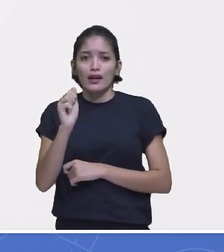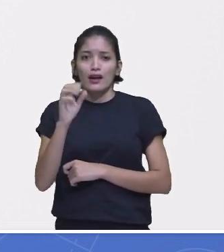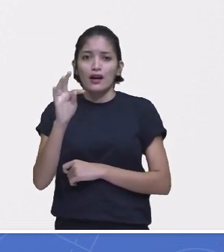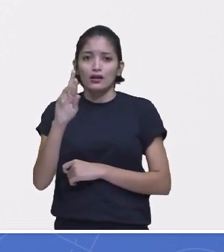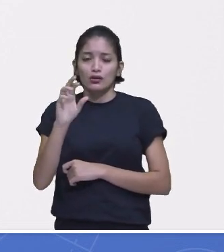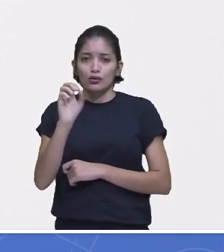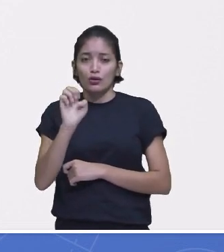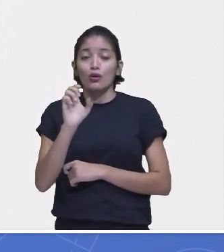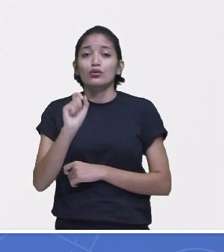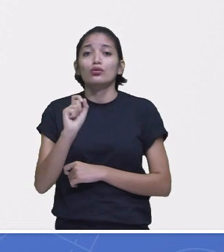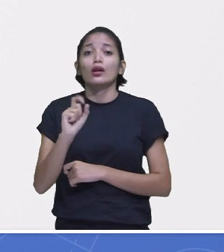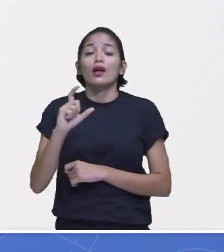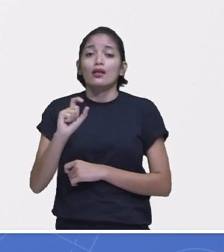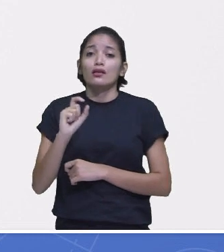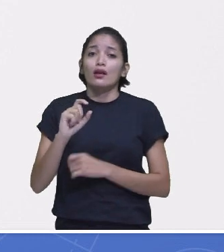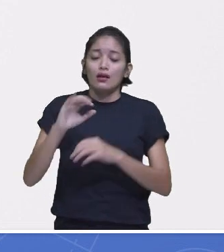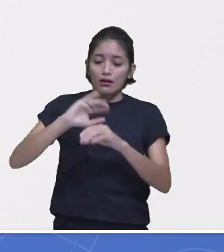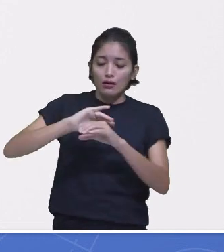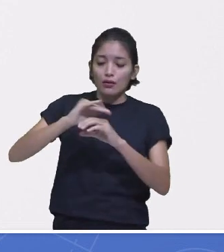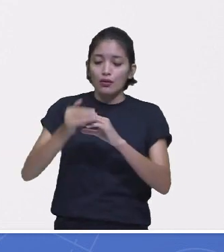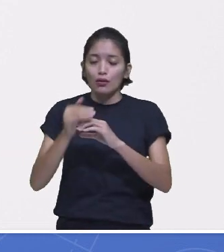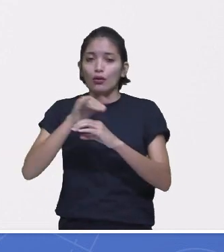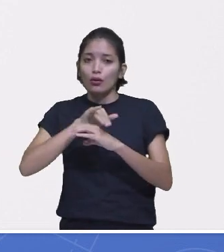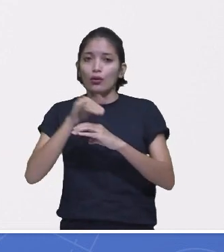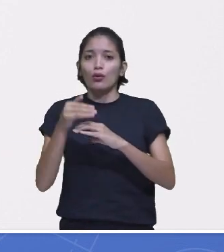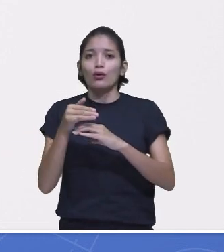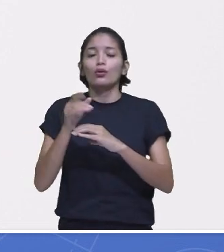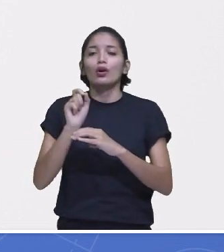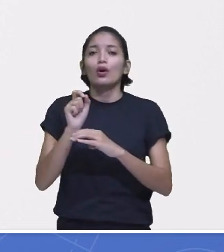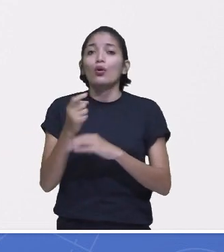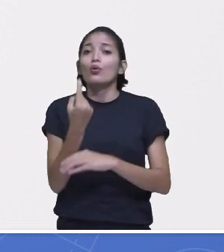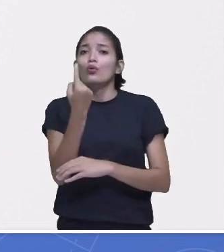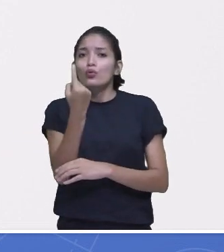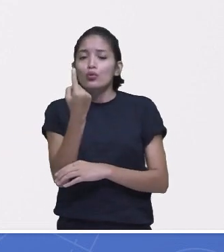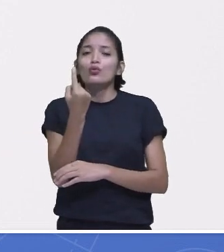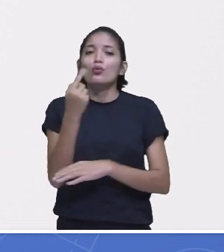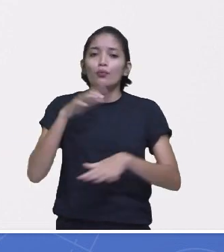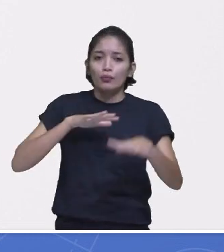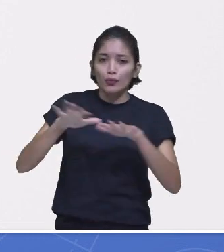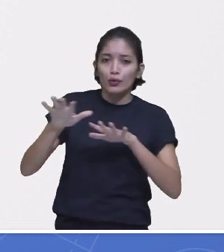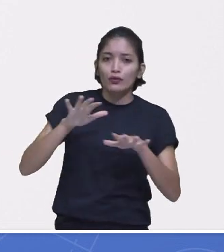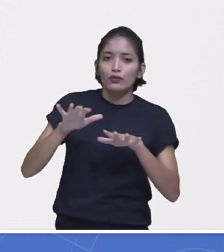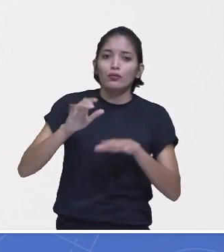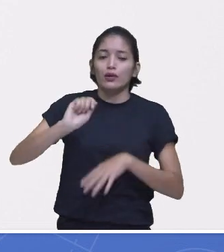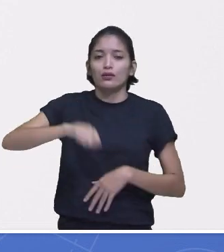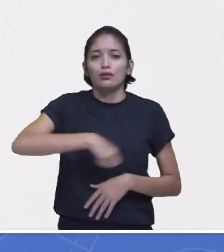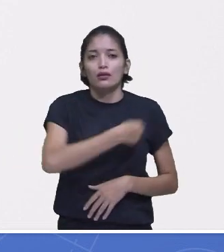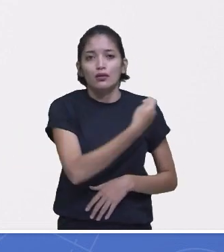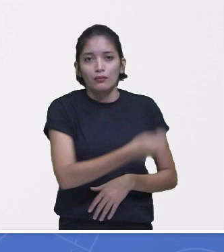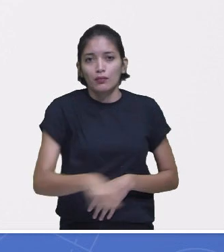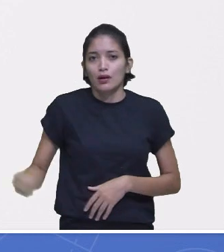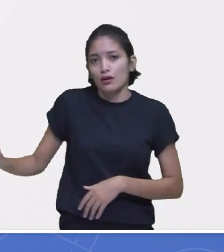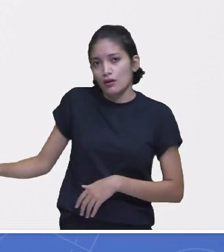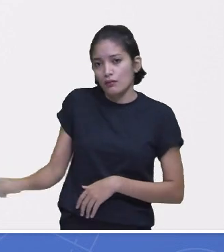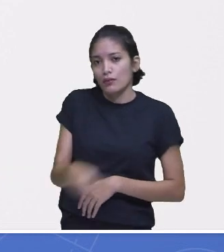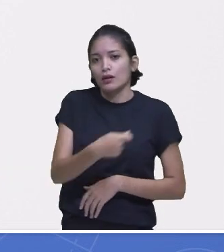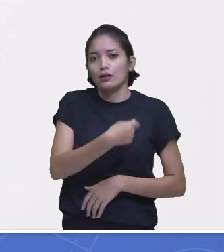dobradiça, movimentando-se em um único eixo, ou seja, monoaxiais ou uniaxiais.